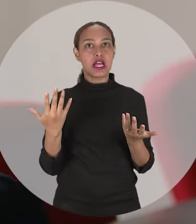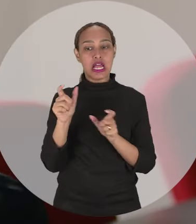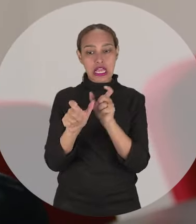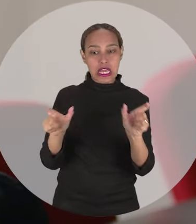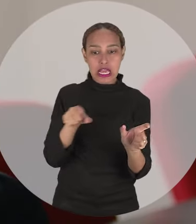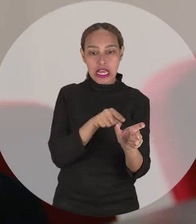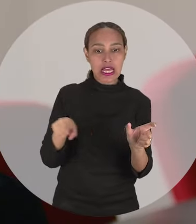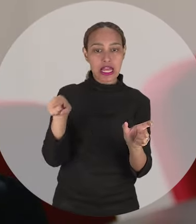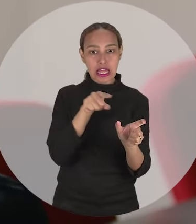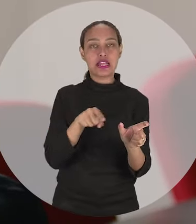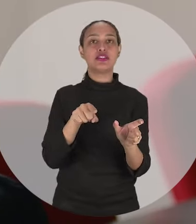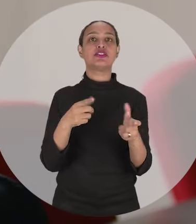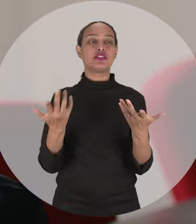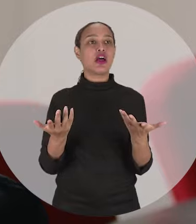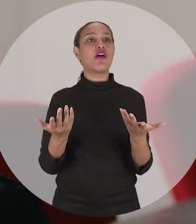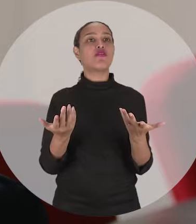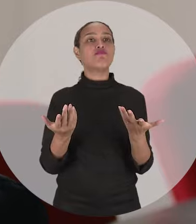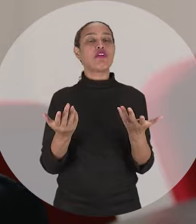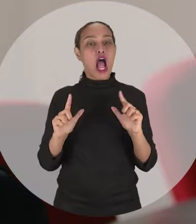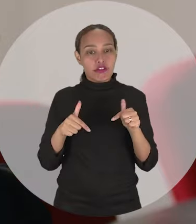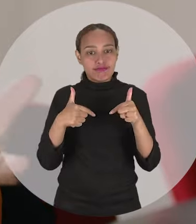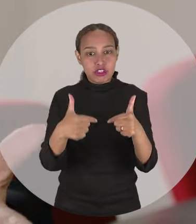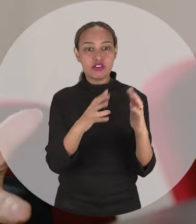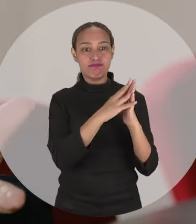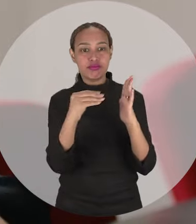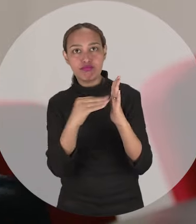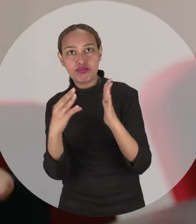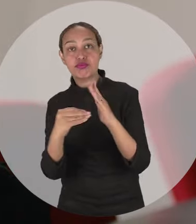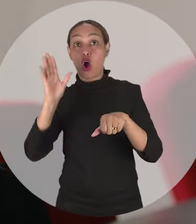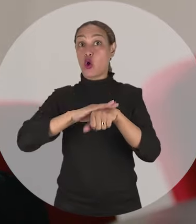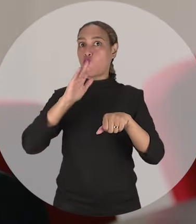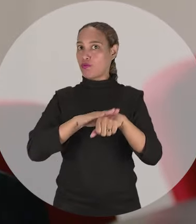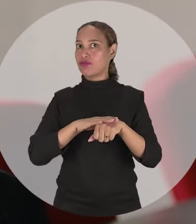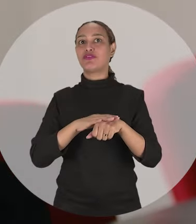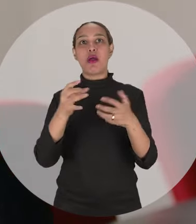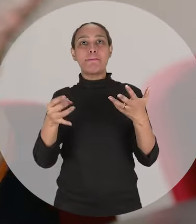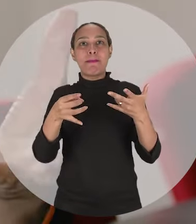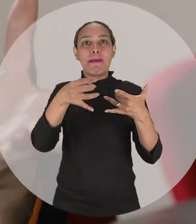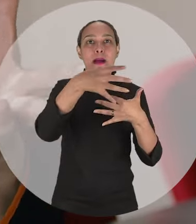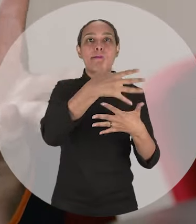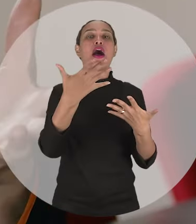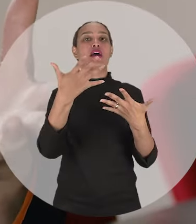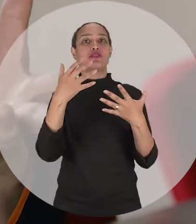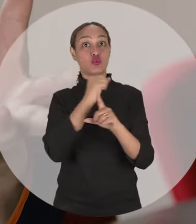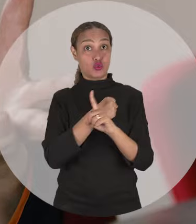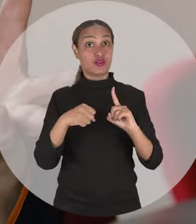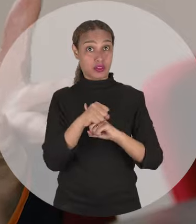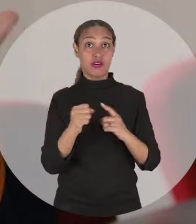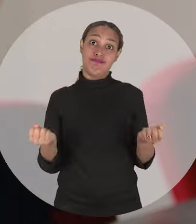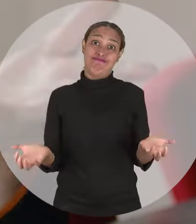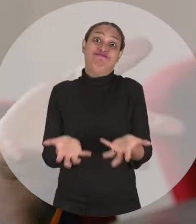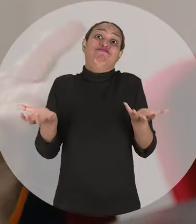estão reproduzindo os mesmos fatores sociais que promovem